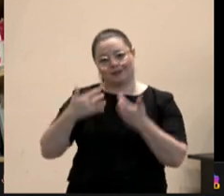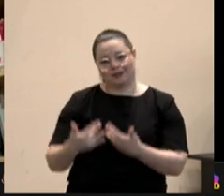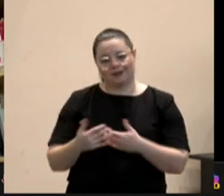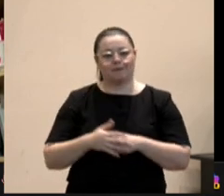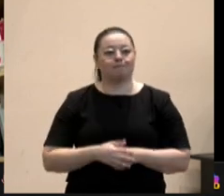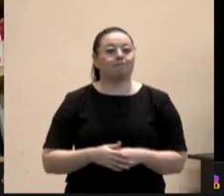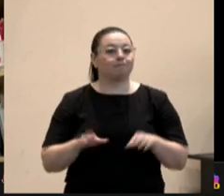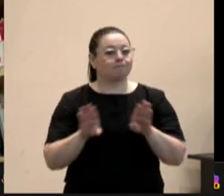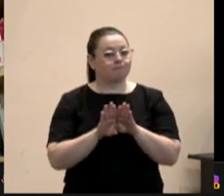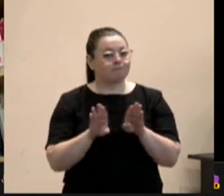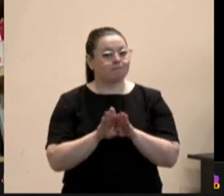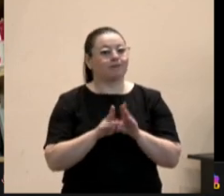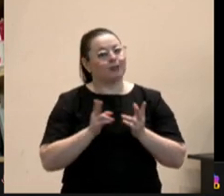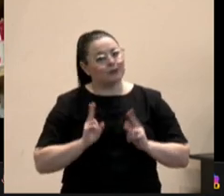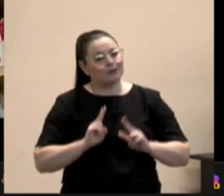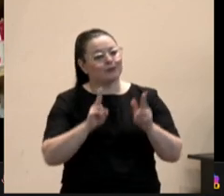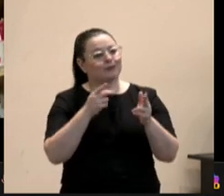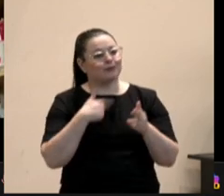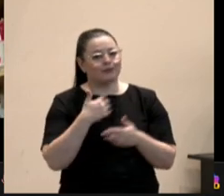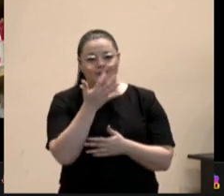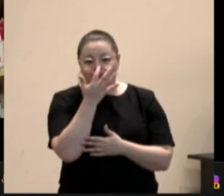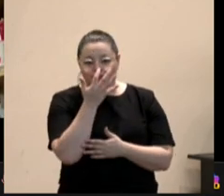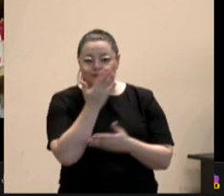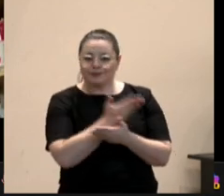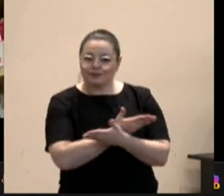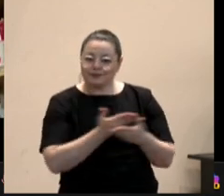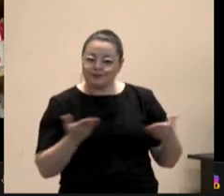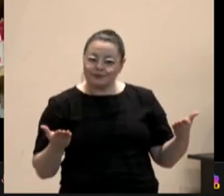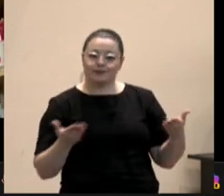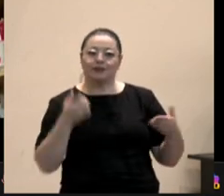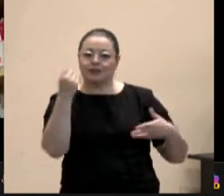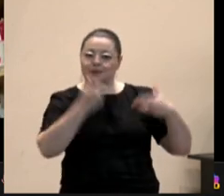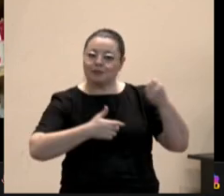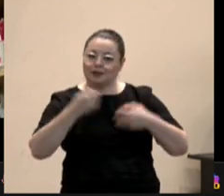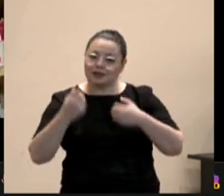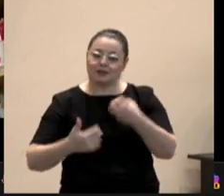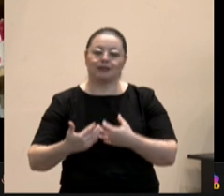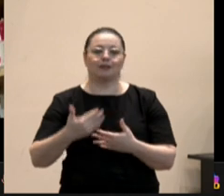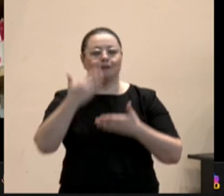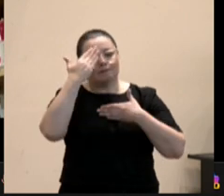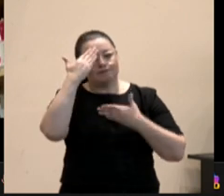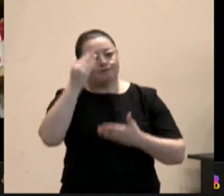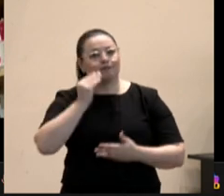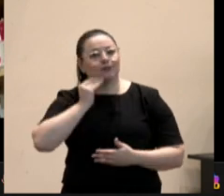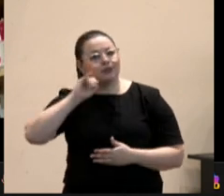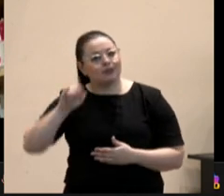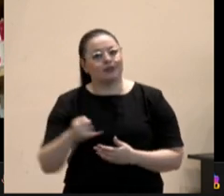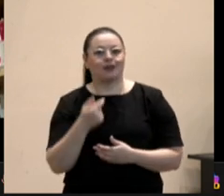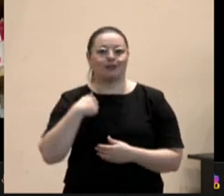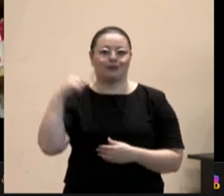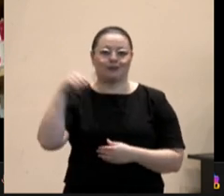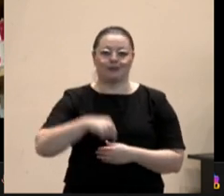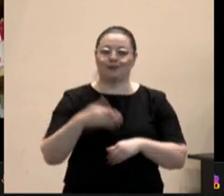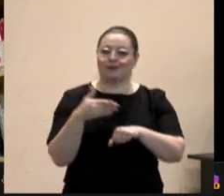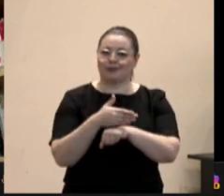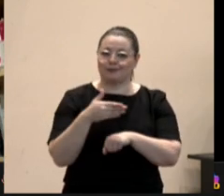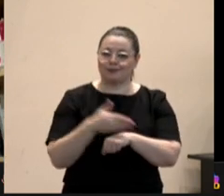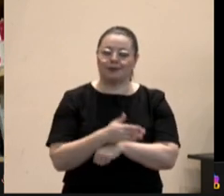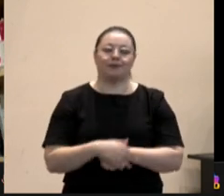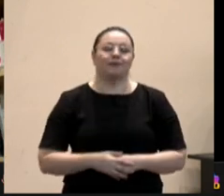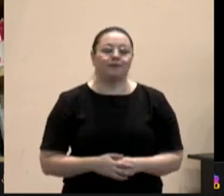seguirei aqui acompanhando os demais colegas, agradeço a oportunidade, né, de participar e quero